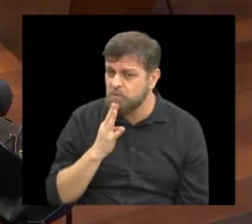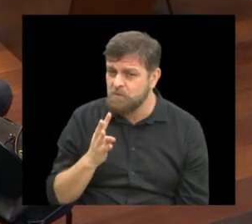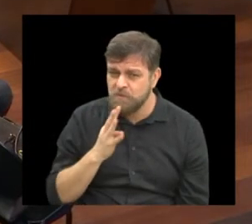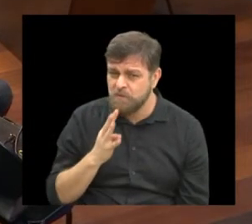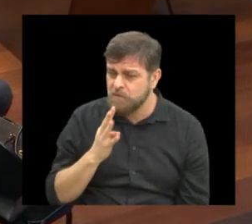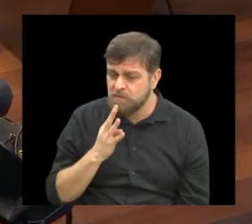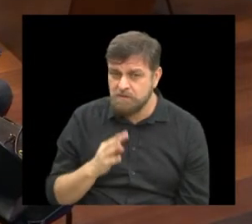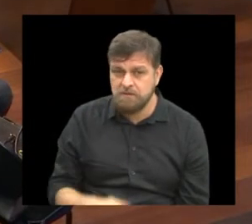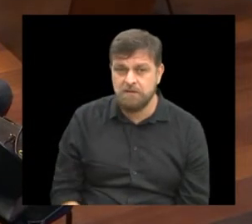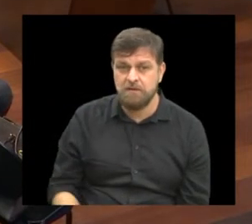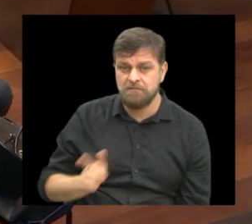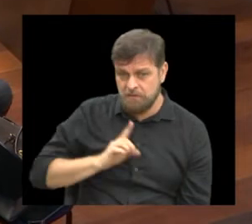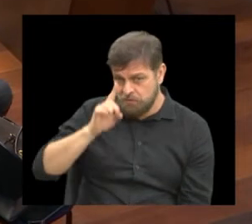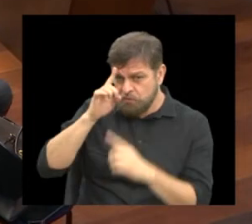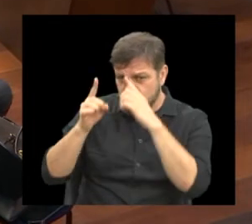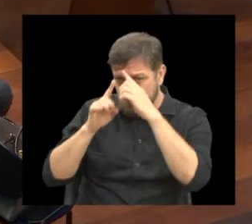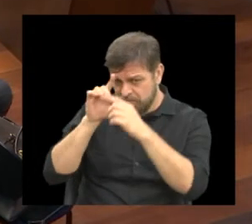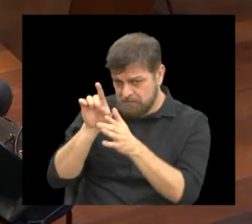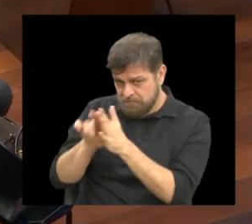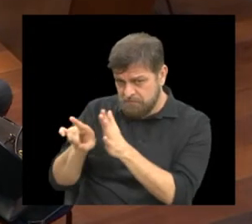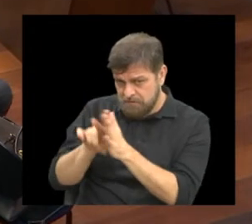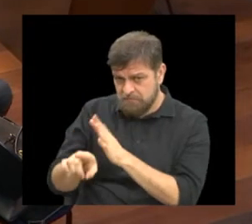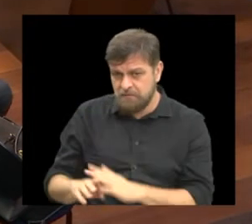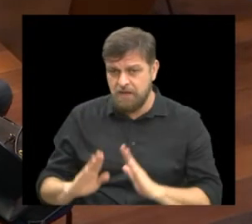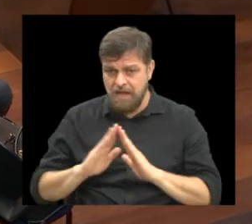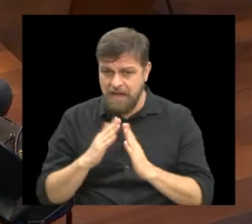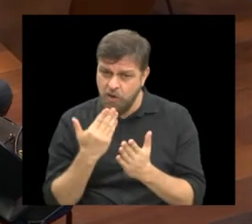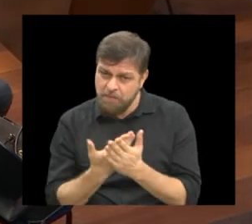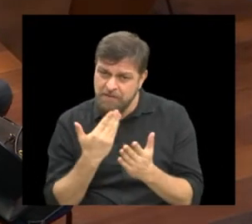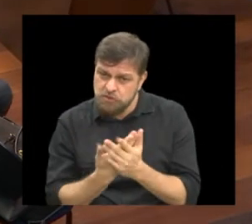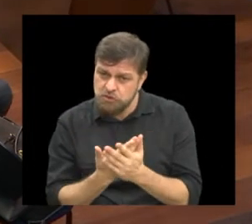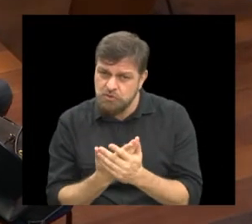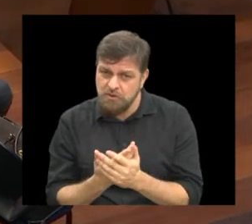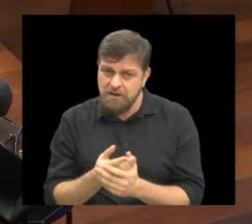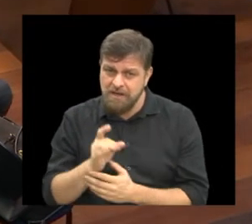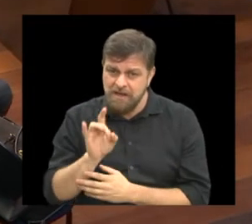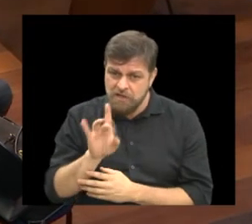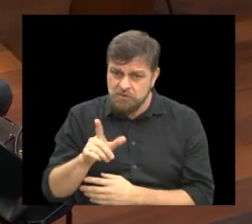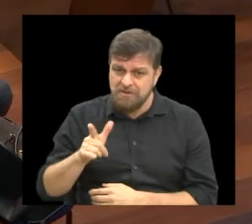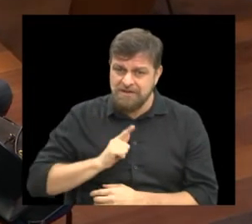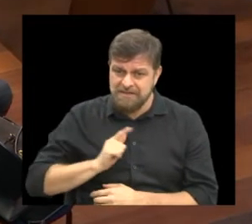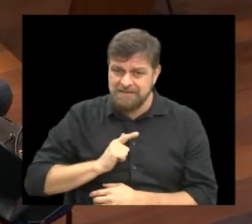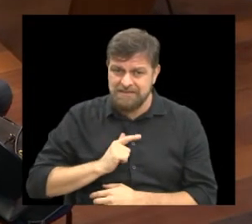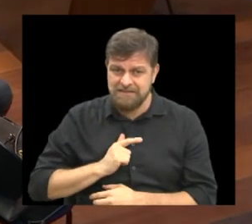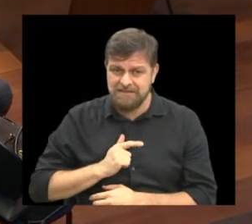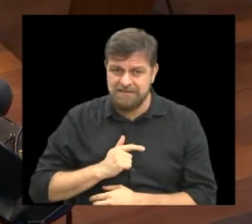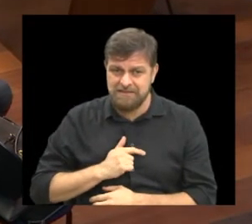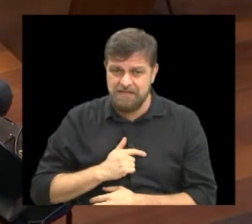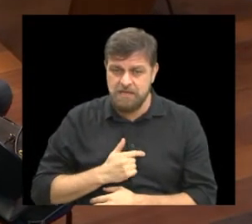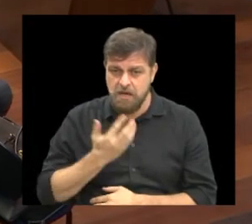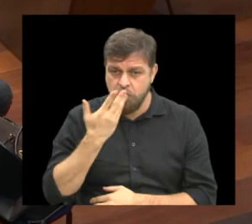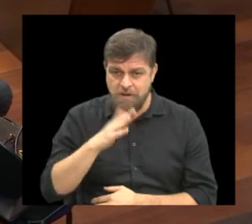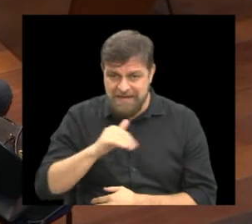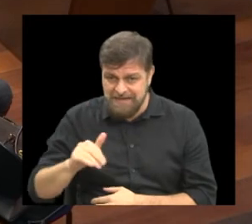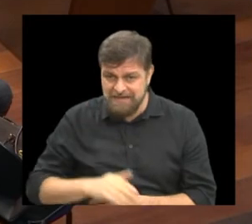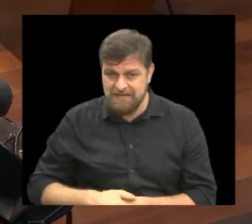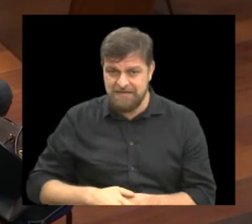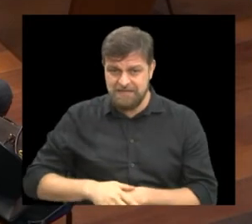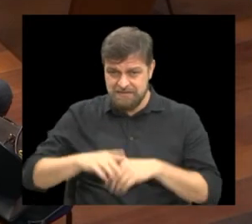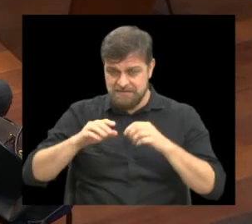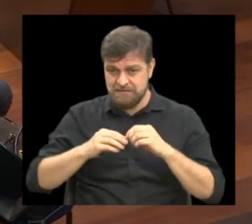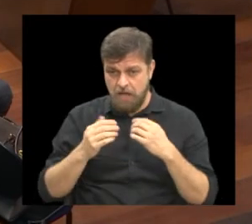trabalho, então eu tenho algumas dúvidas. A Tikira é uma escola que só recebe crianças do espectro autista ou ela é